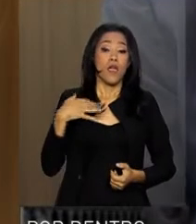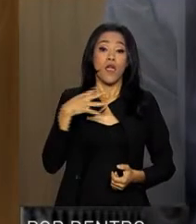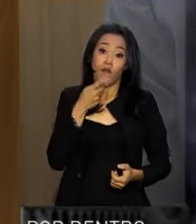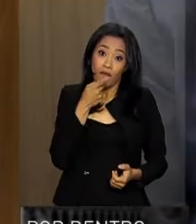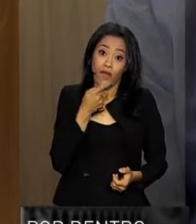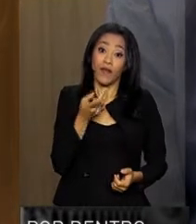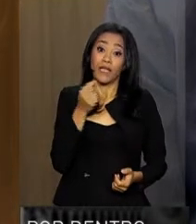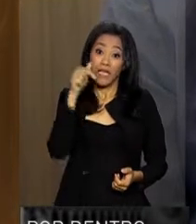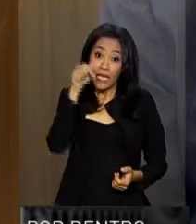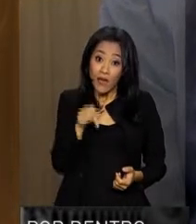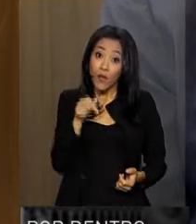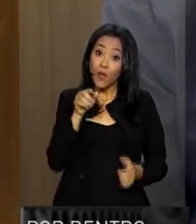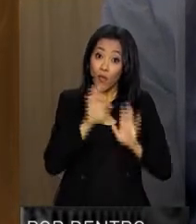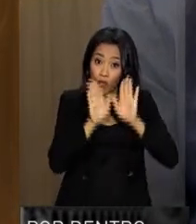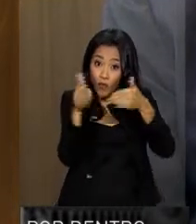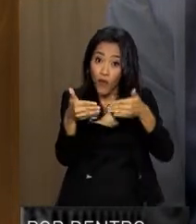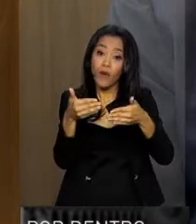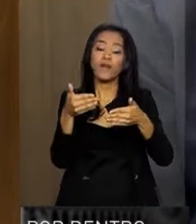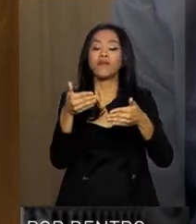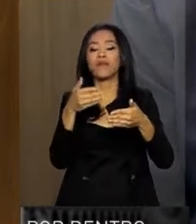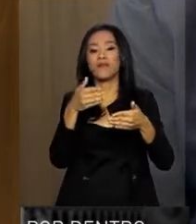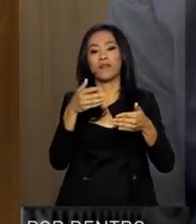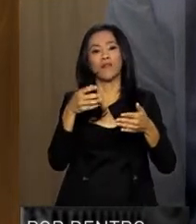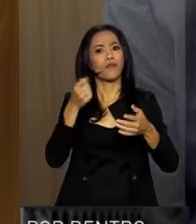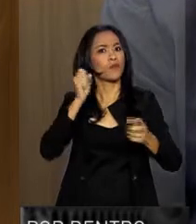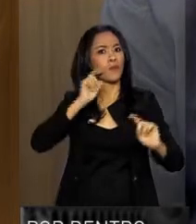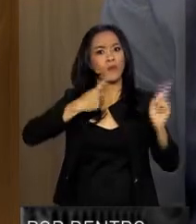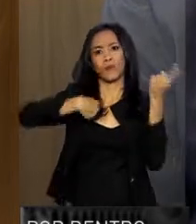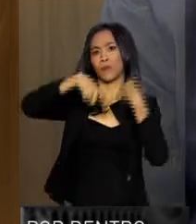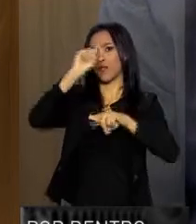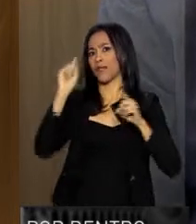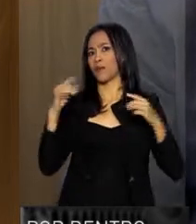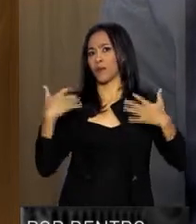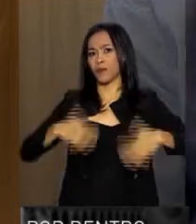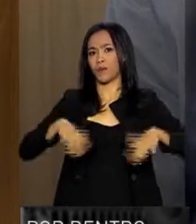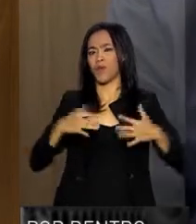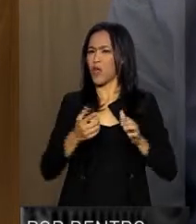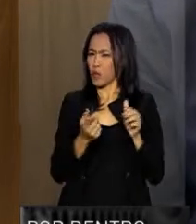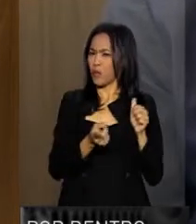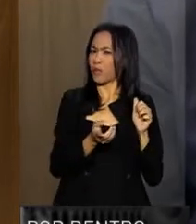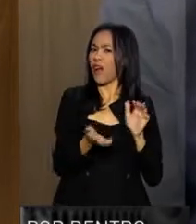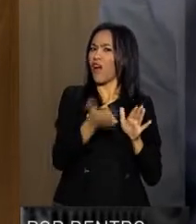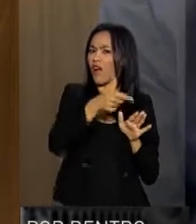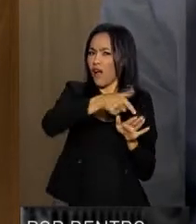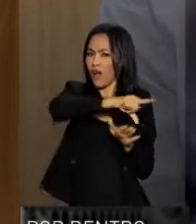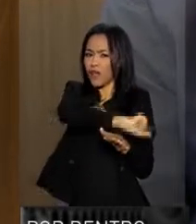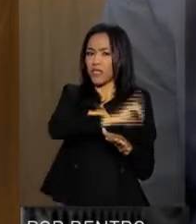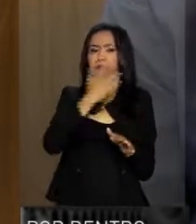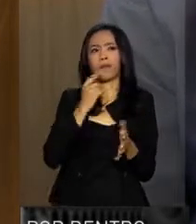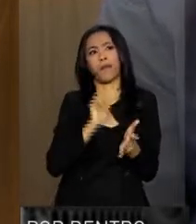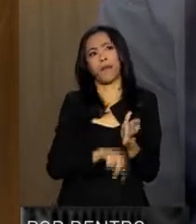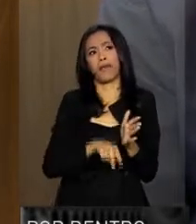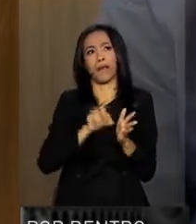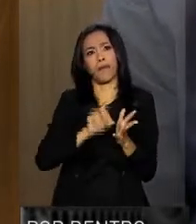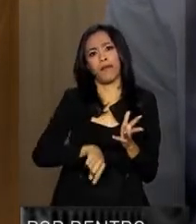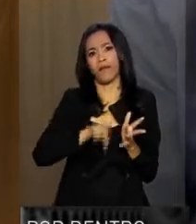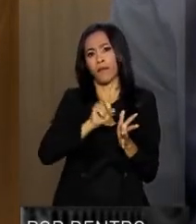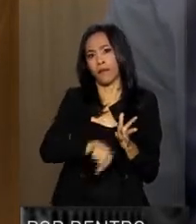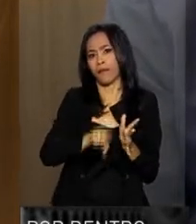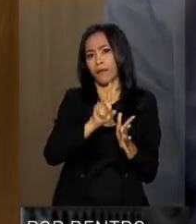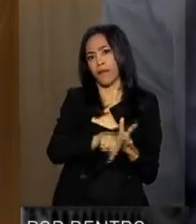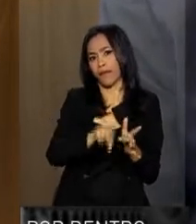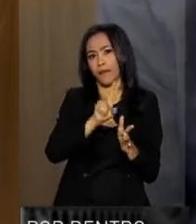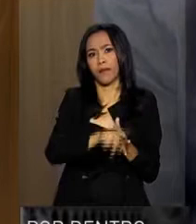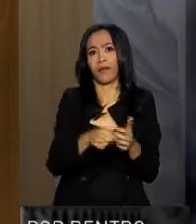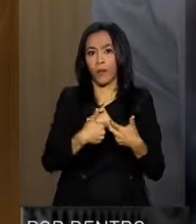sucesso absoluto no princípio muita gente questionou quando nós entramos no ministério